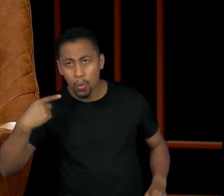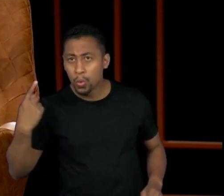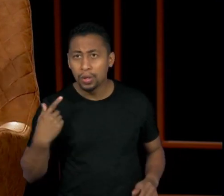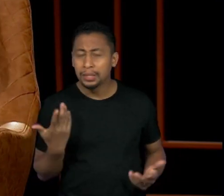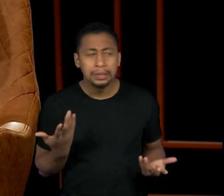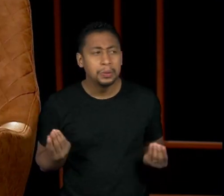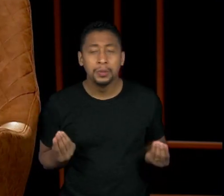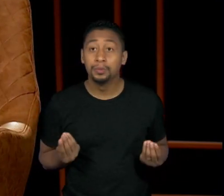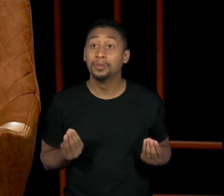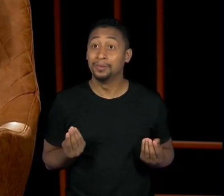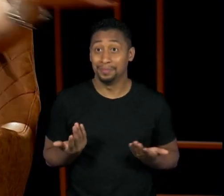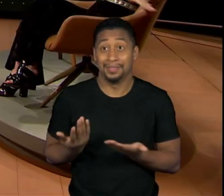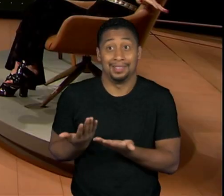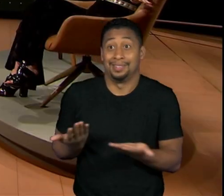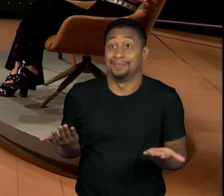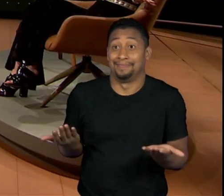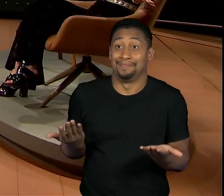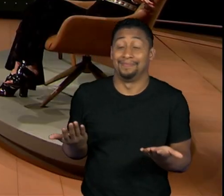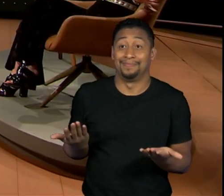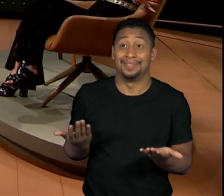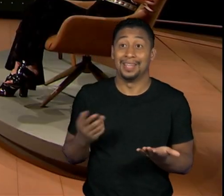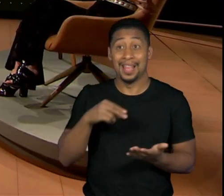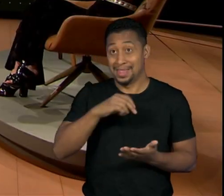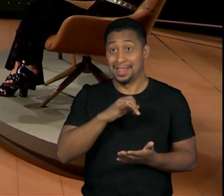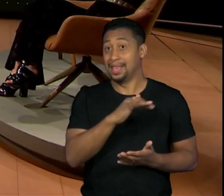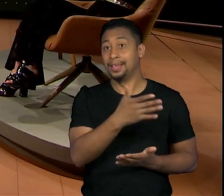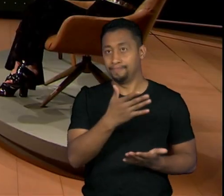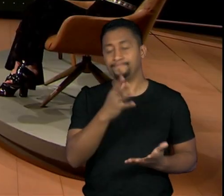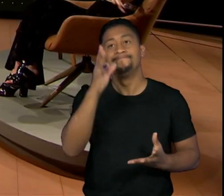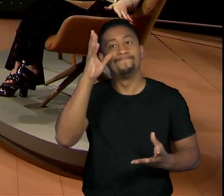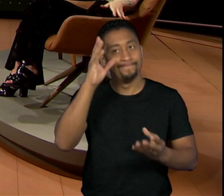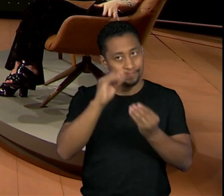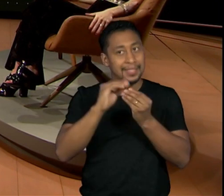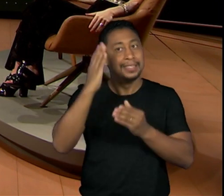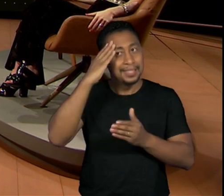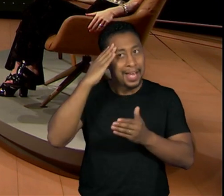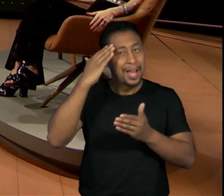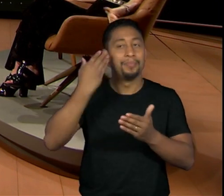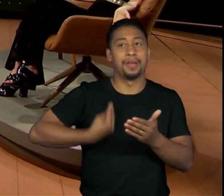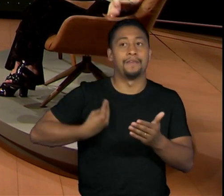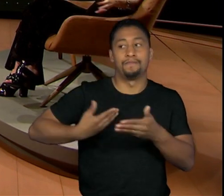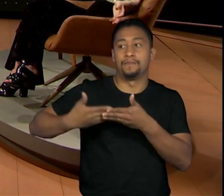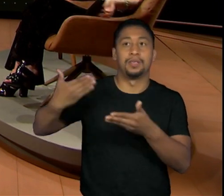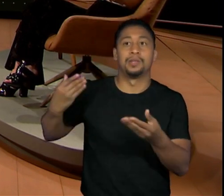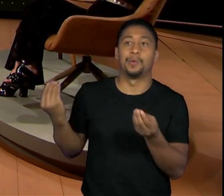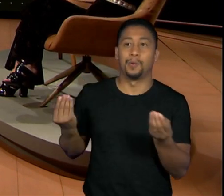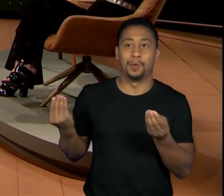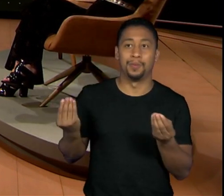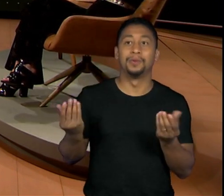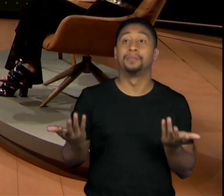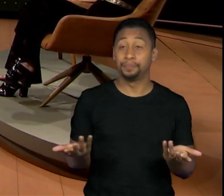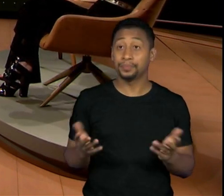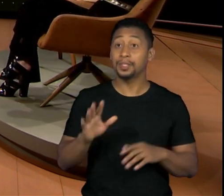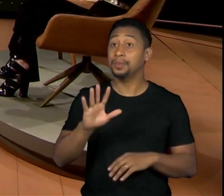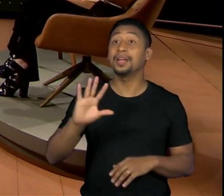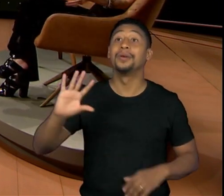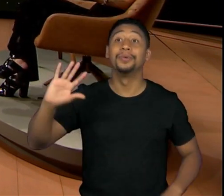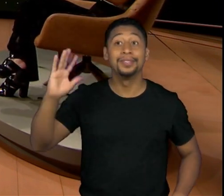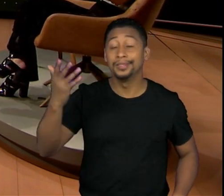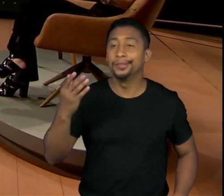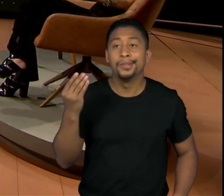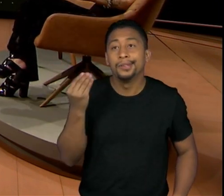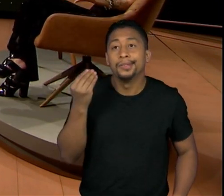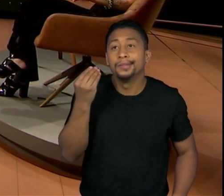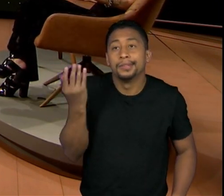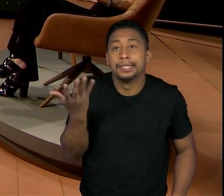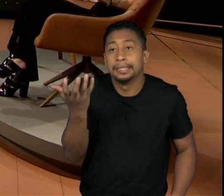ele entende o rolê da vida, certo? Muito. O descontrole. E não era nada disso, eu realmente resolvi experimentar lá um baseado e